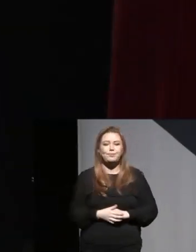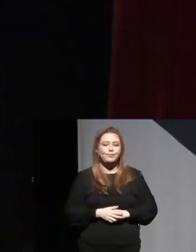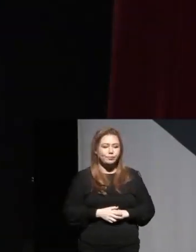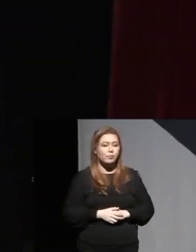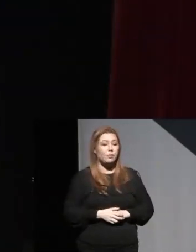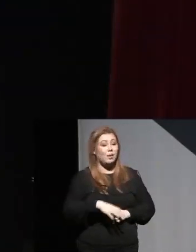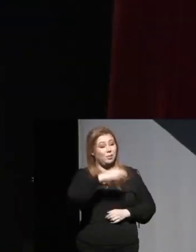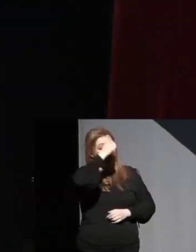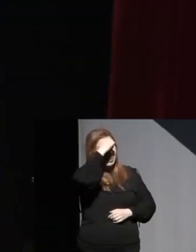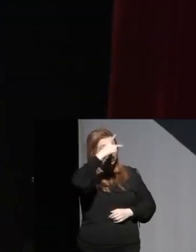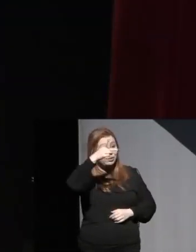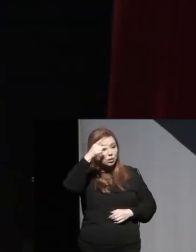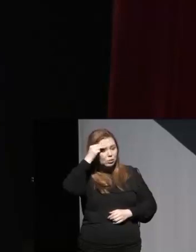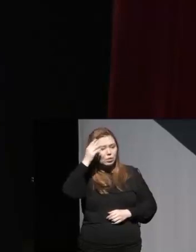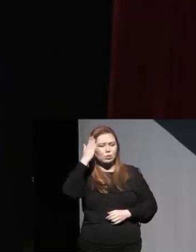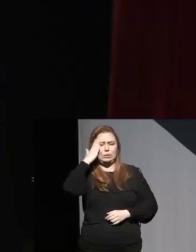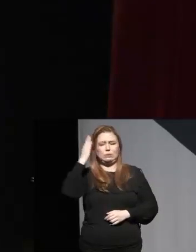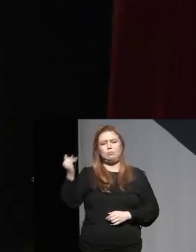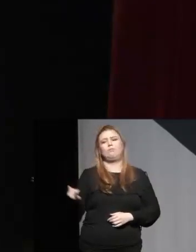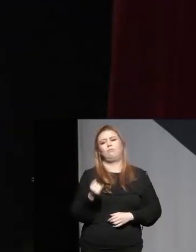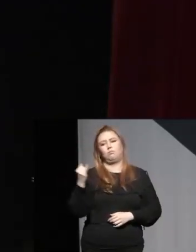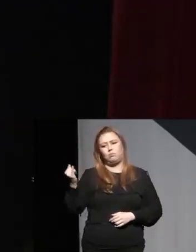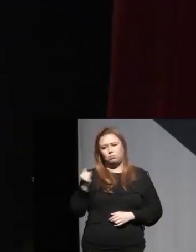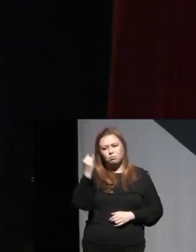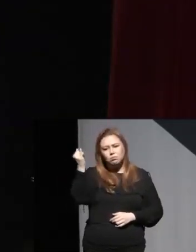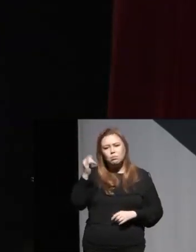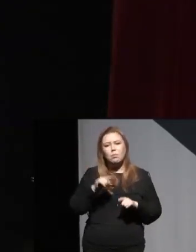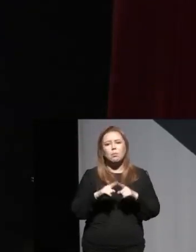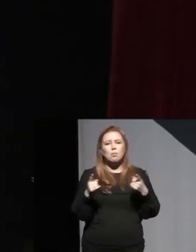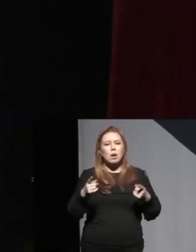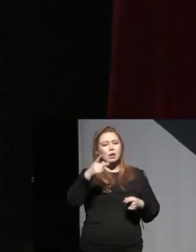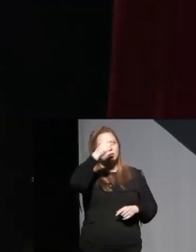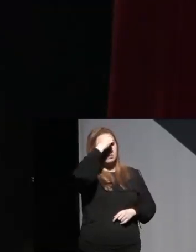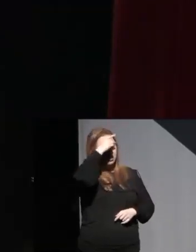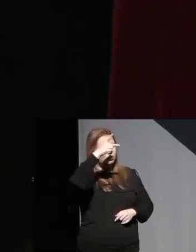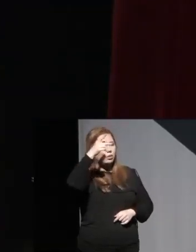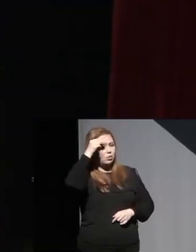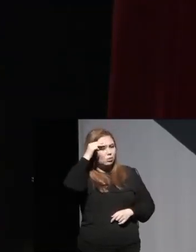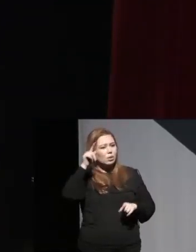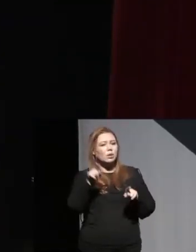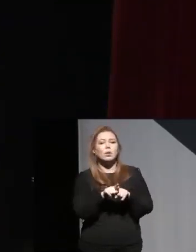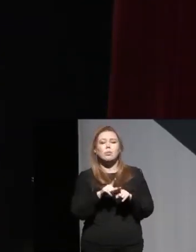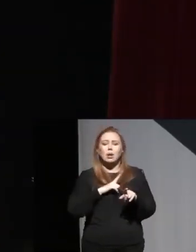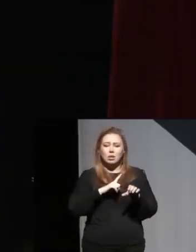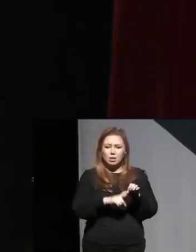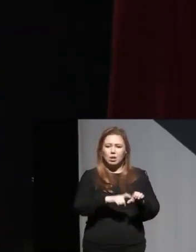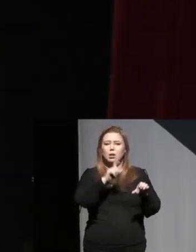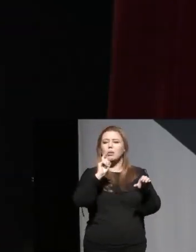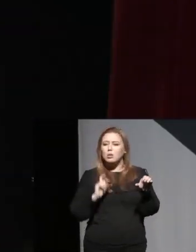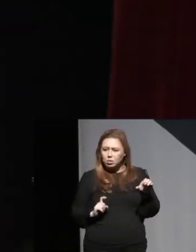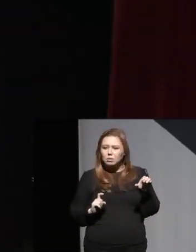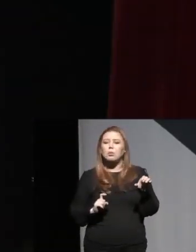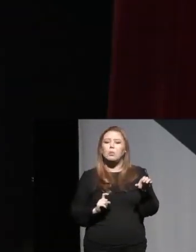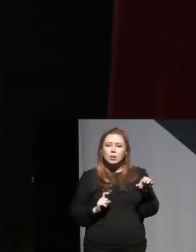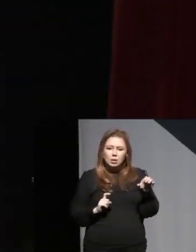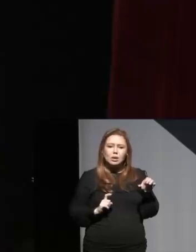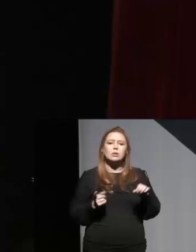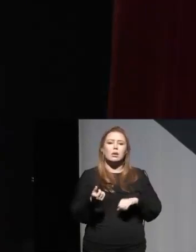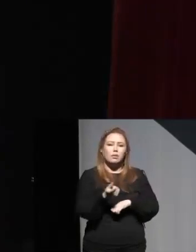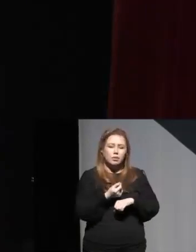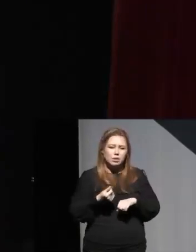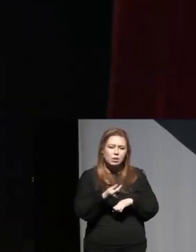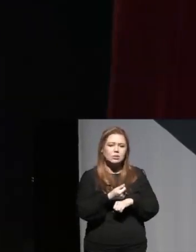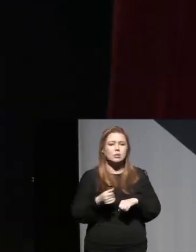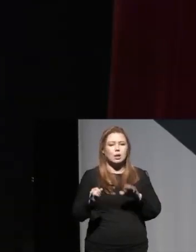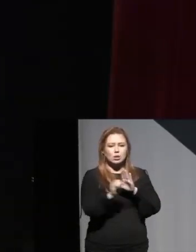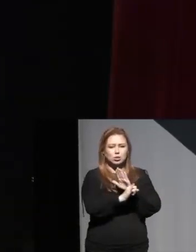municípios, apesar de sua importância, os municípios eles receberam também essa autonomia financeira, autonomia